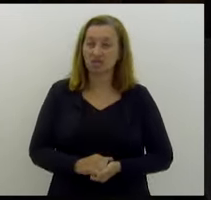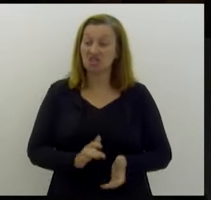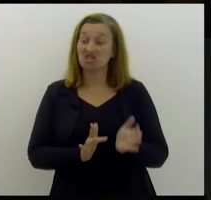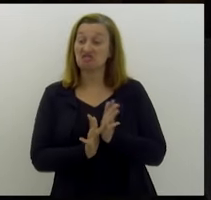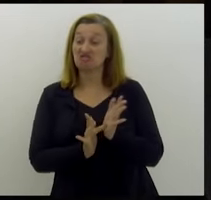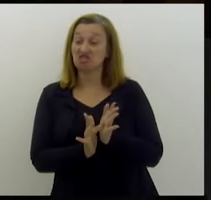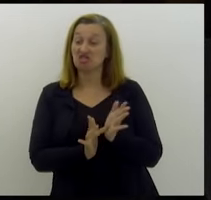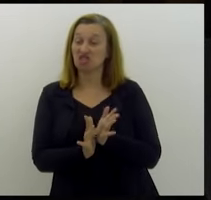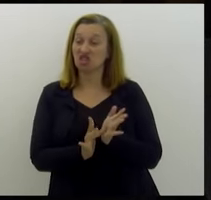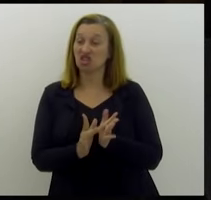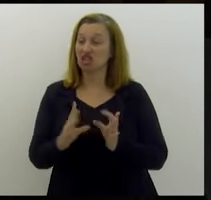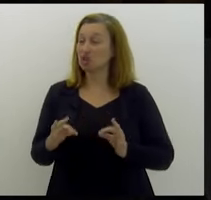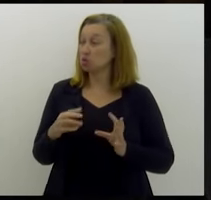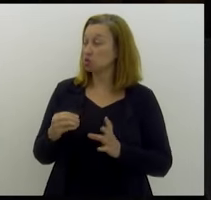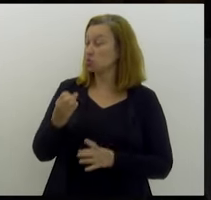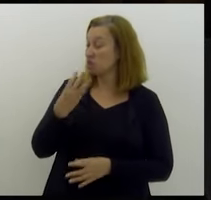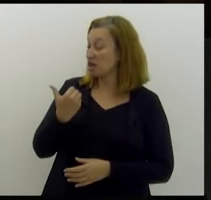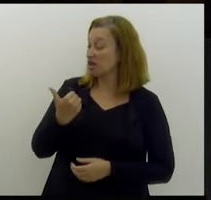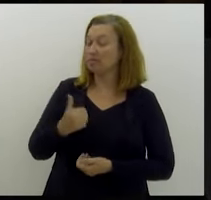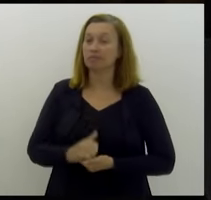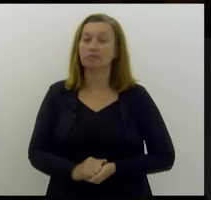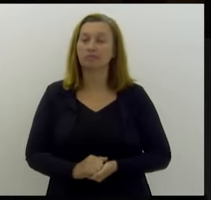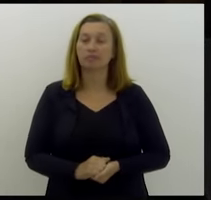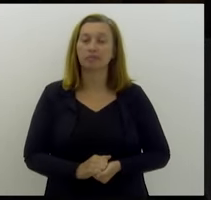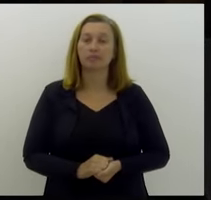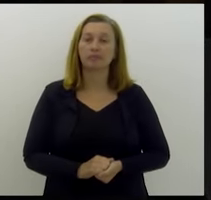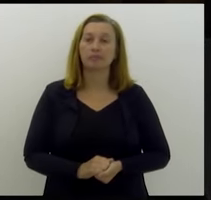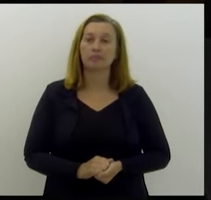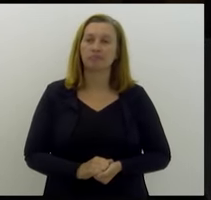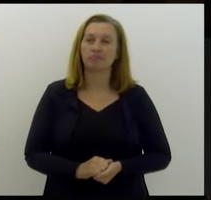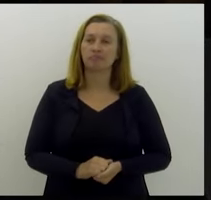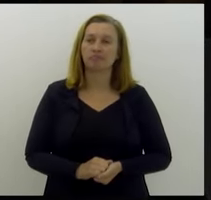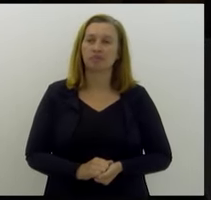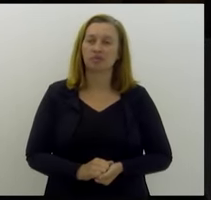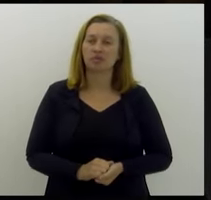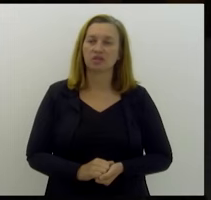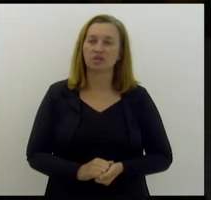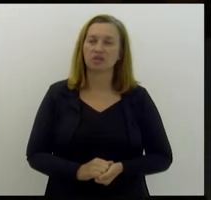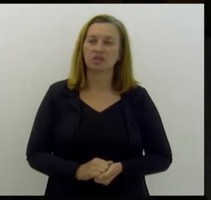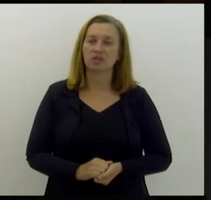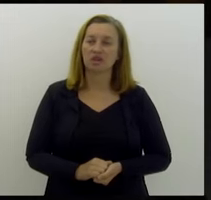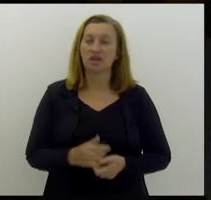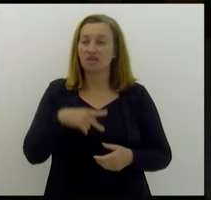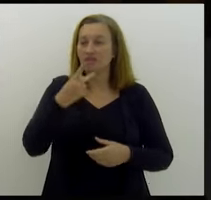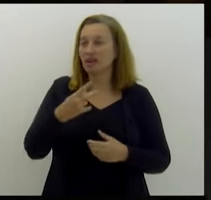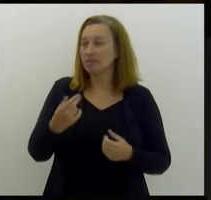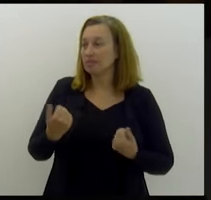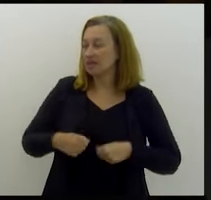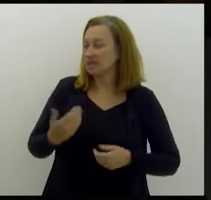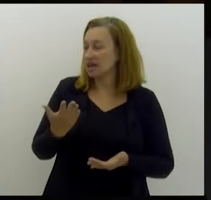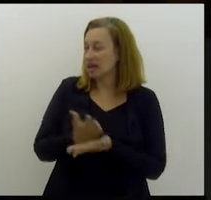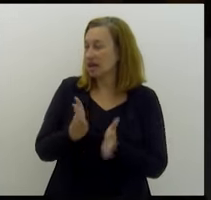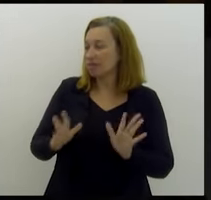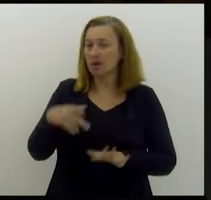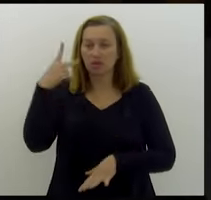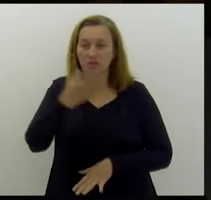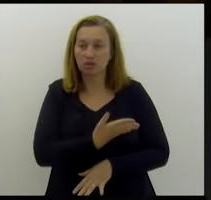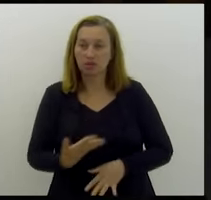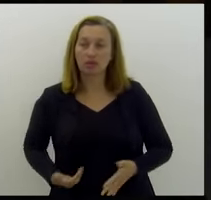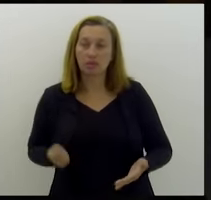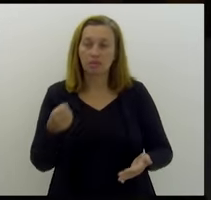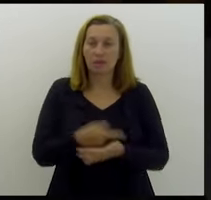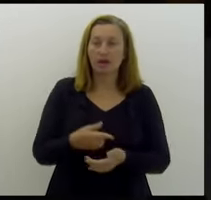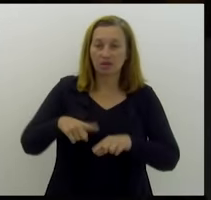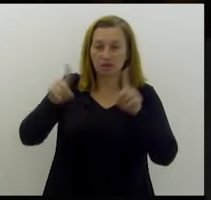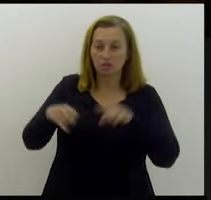abafar a crise que se encontra no nosso estágio no nosso estado e fazer chantagem dizendo que precisa acabar com as políticas públicas para pagar salário do